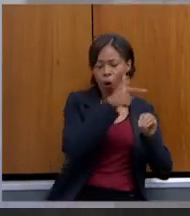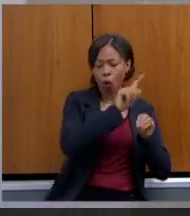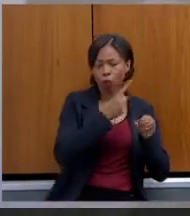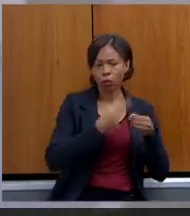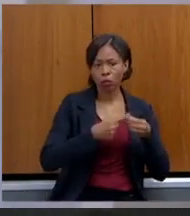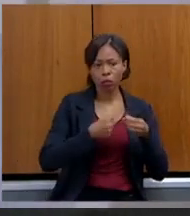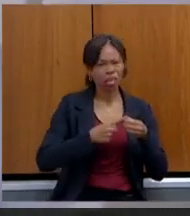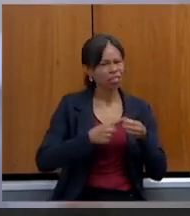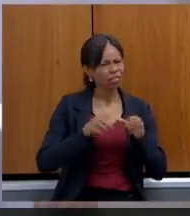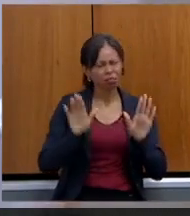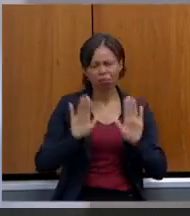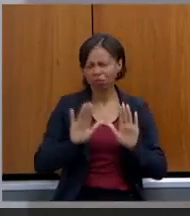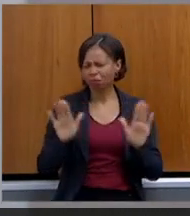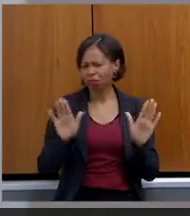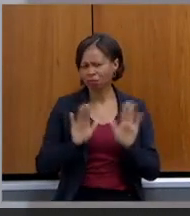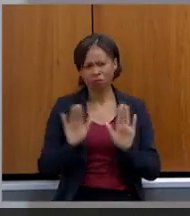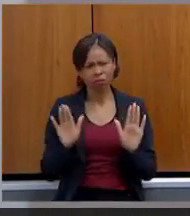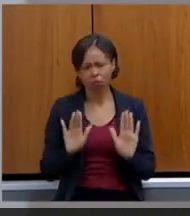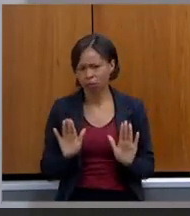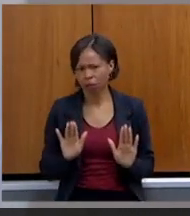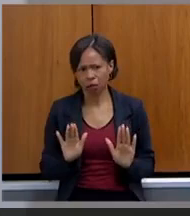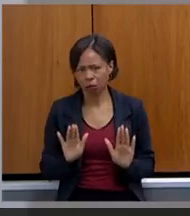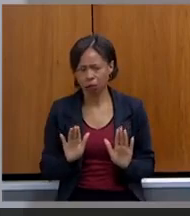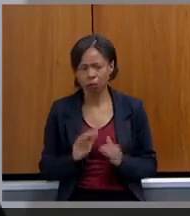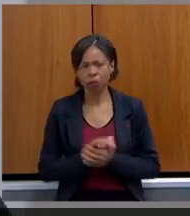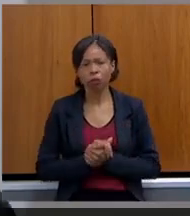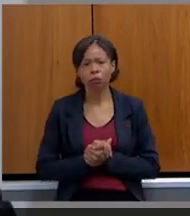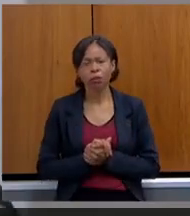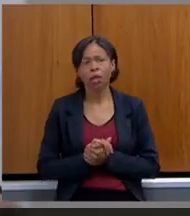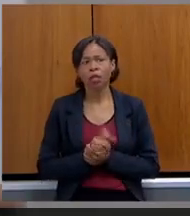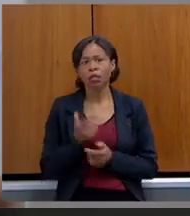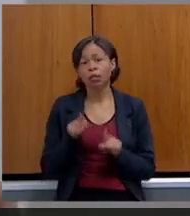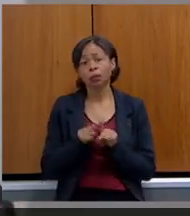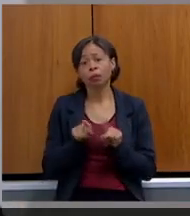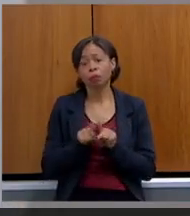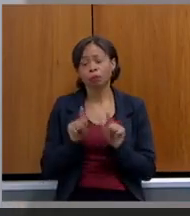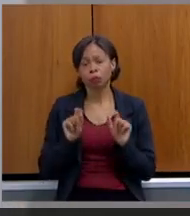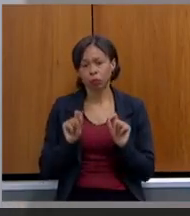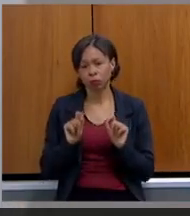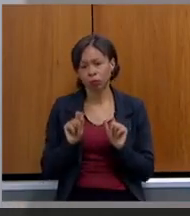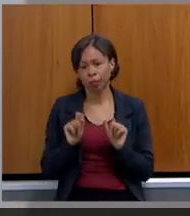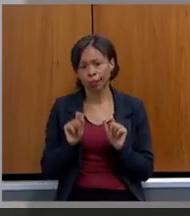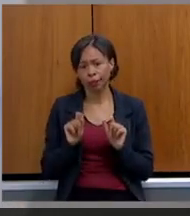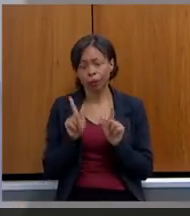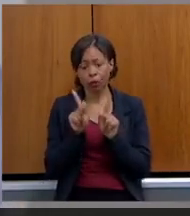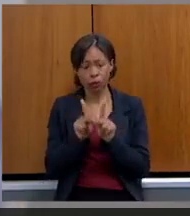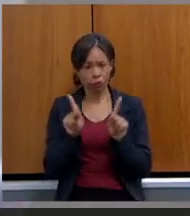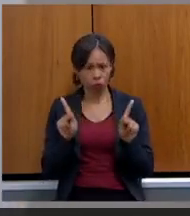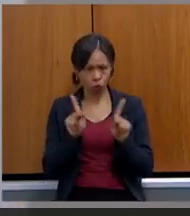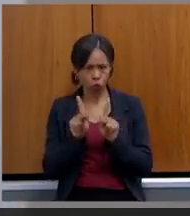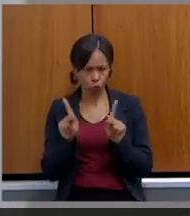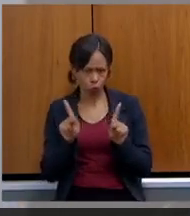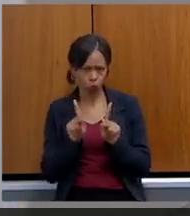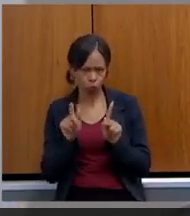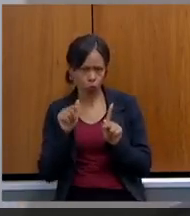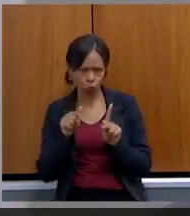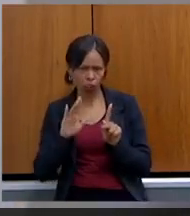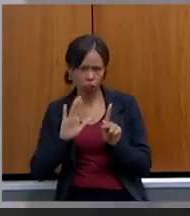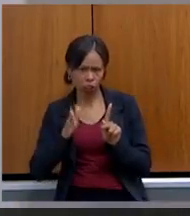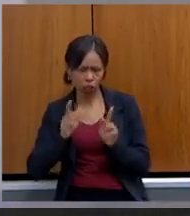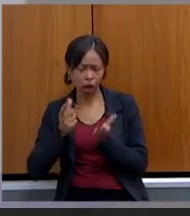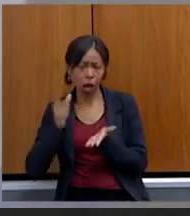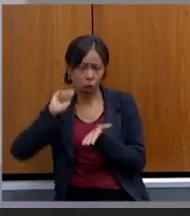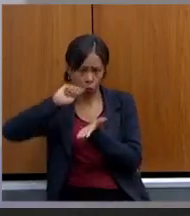né E também algumas outras coisas como uma por exemplo que aos professores são contratados e que